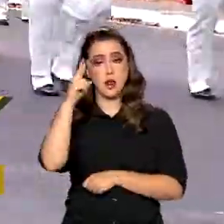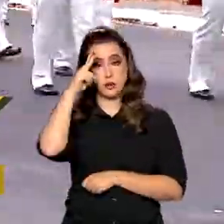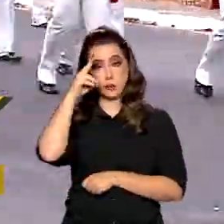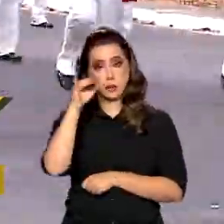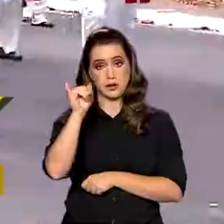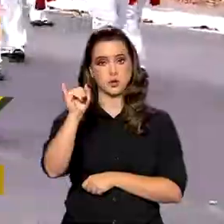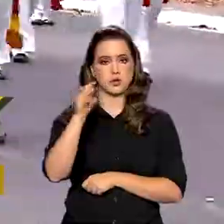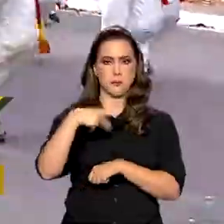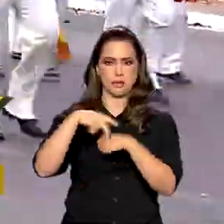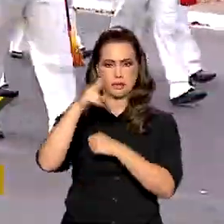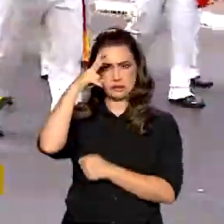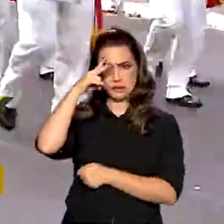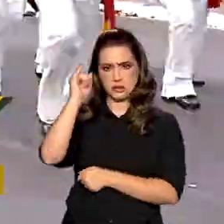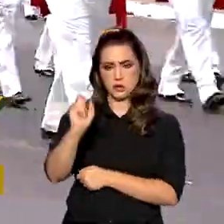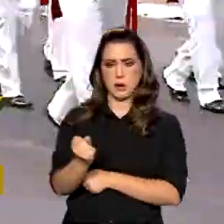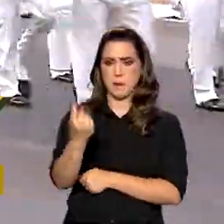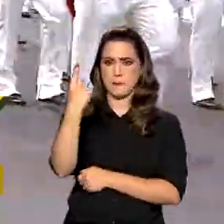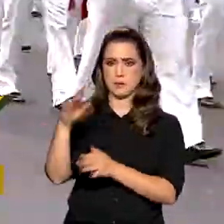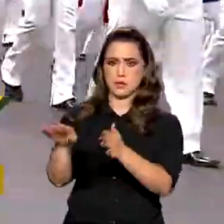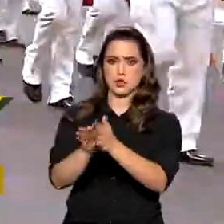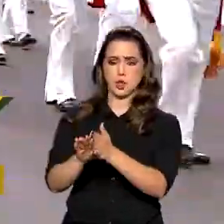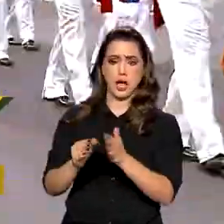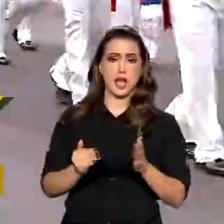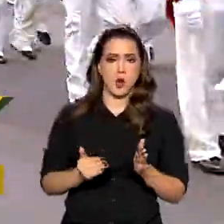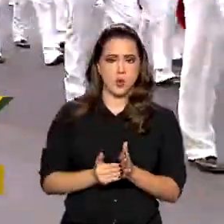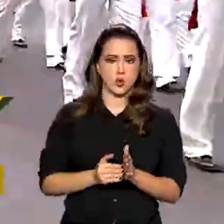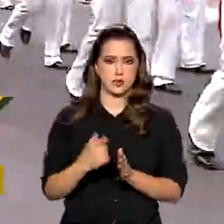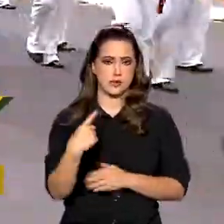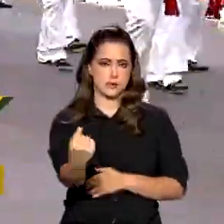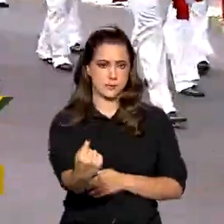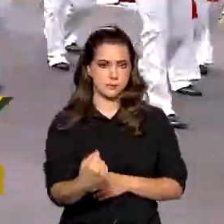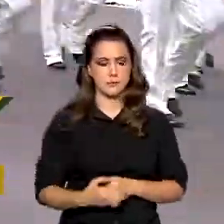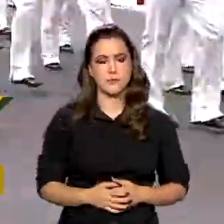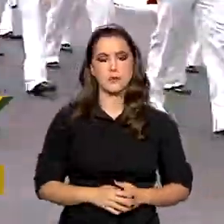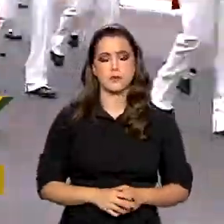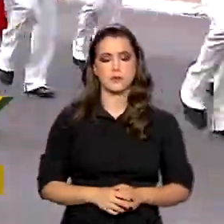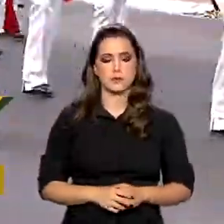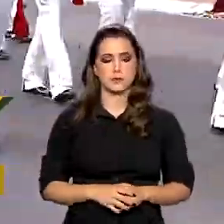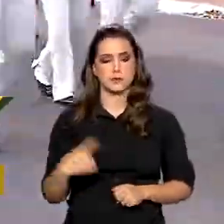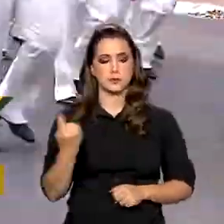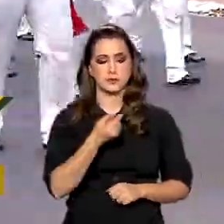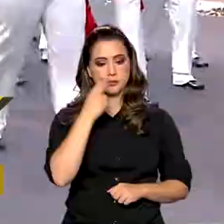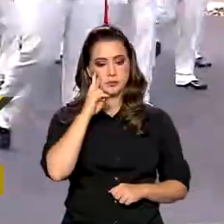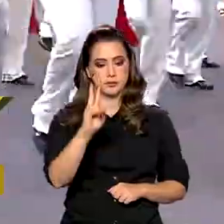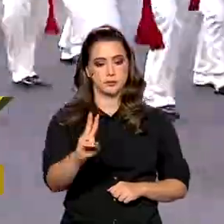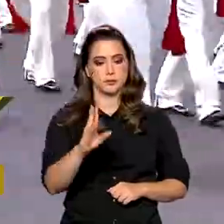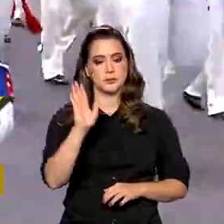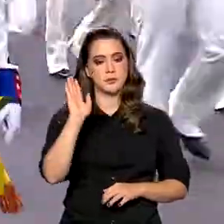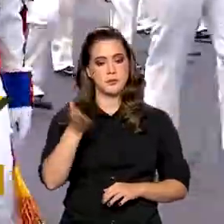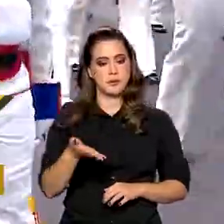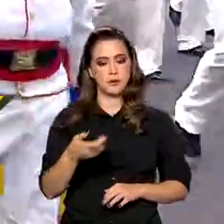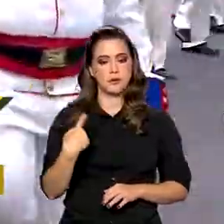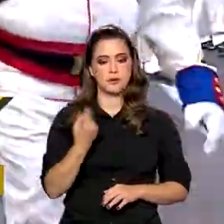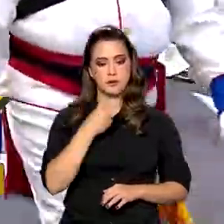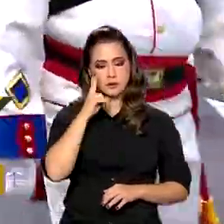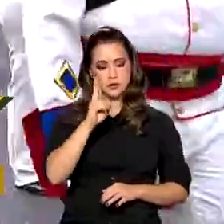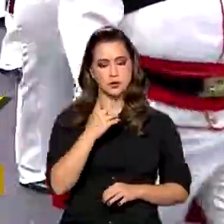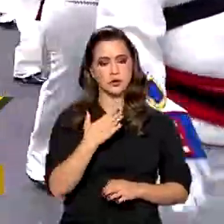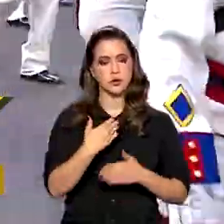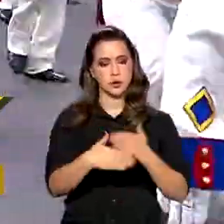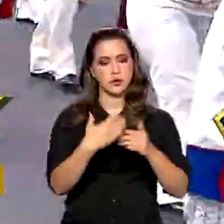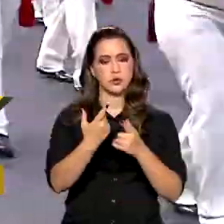foram a primeira tropa a chegar no terreno e a última a sair. E aí, já seguimos com a